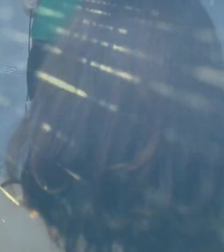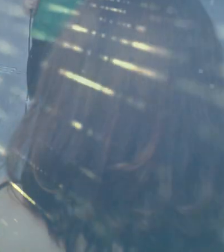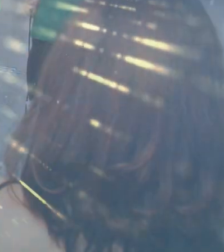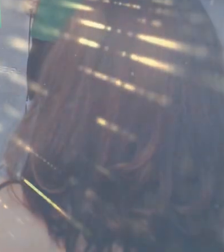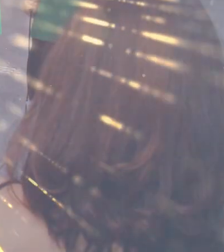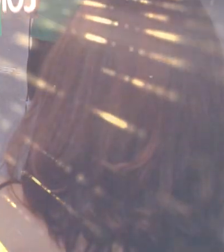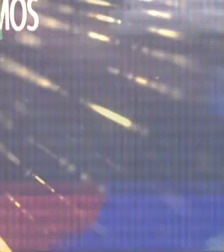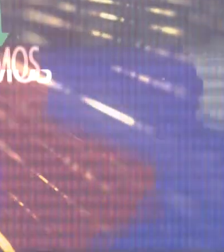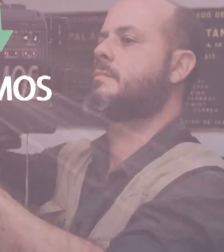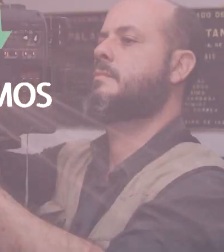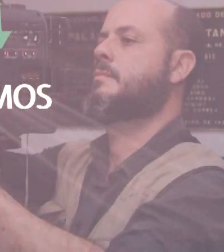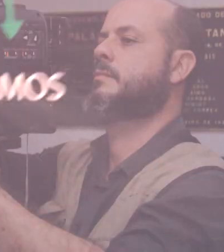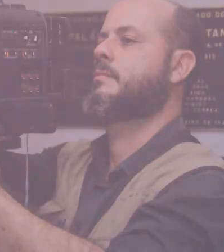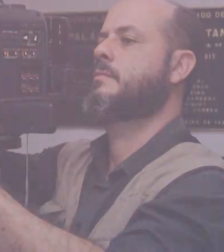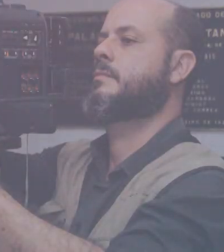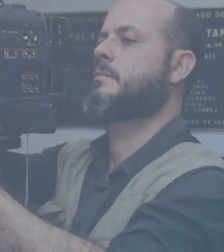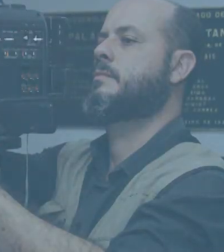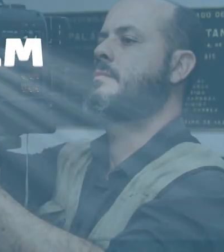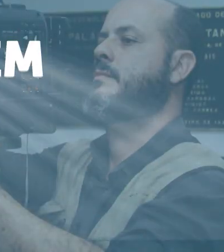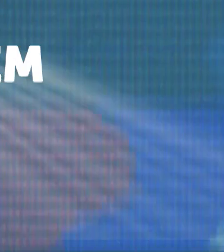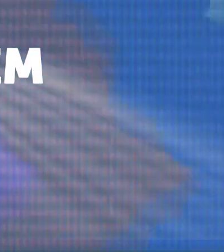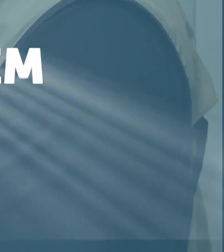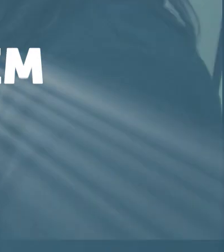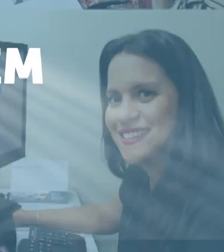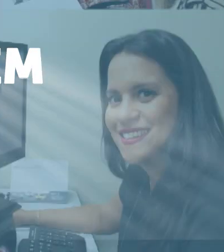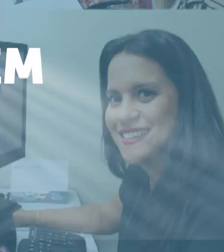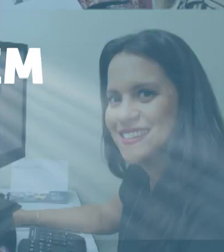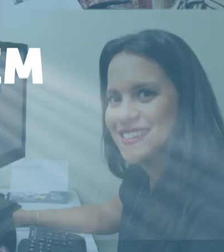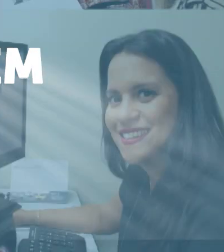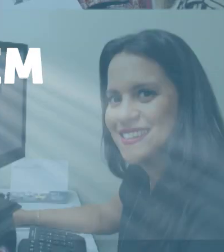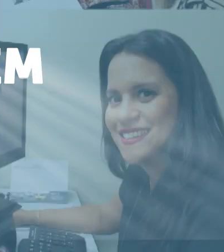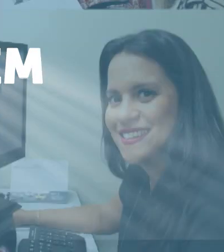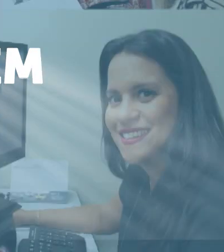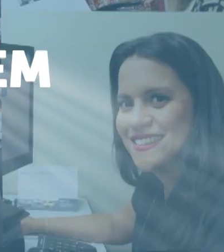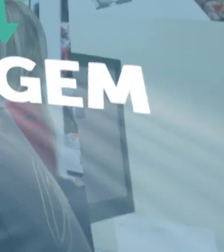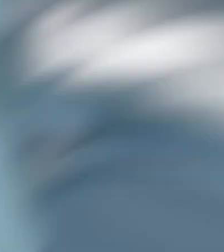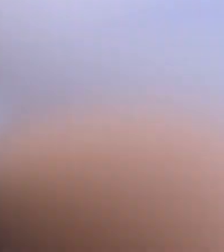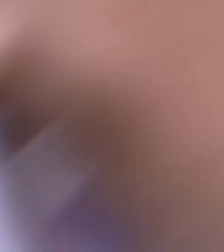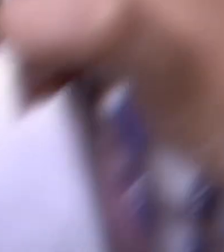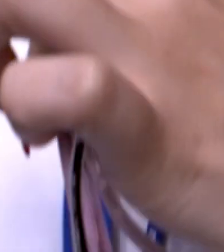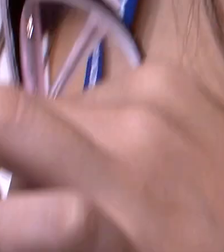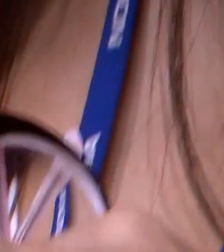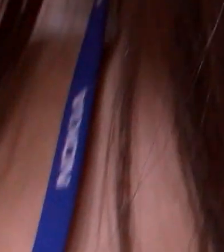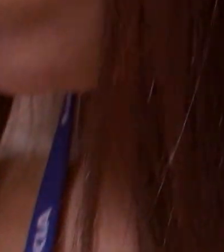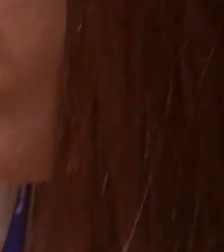Somos edição, som e imagem na palma da sua mão.